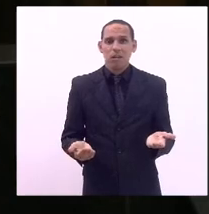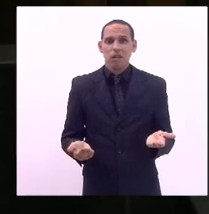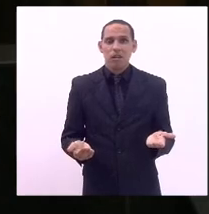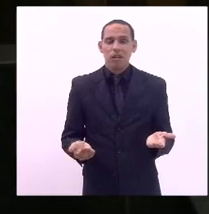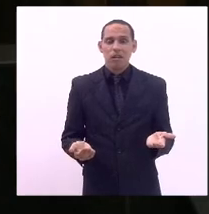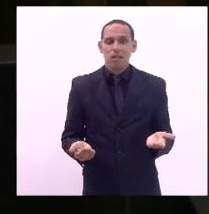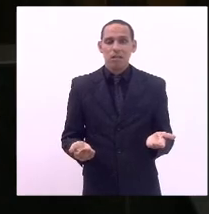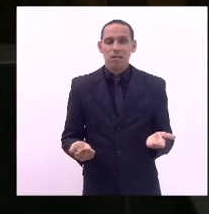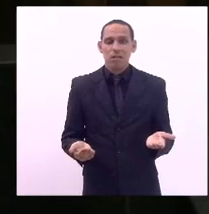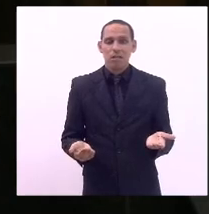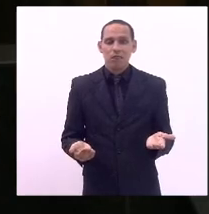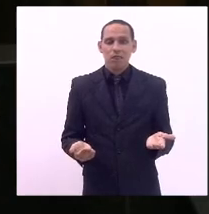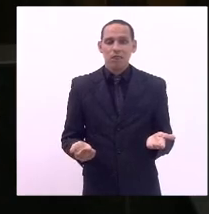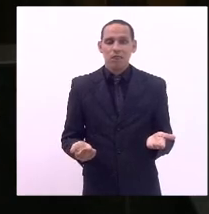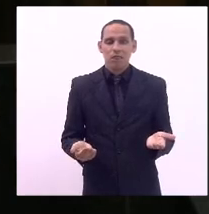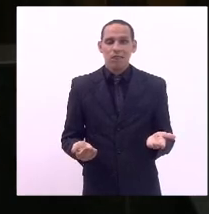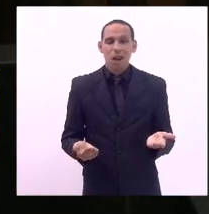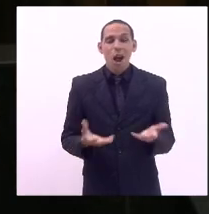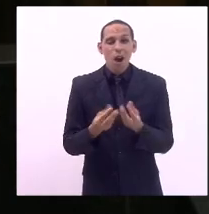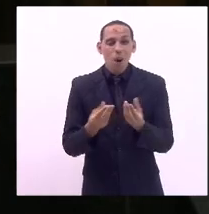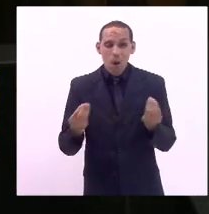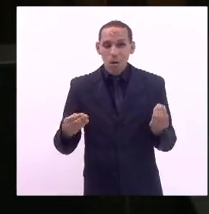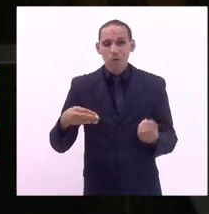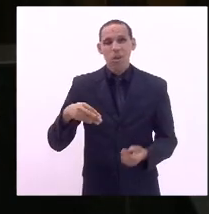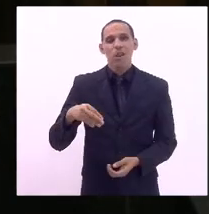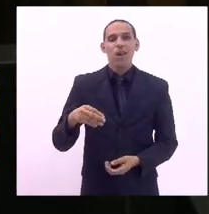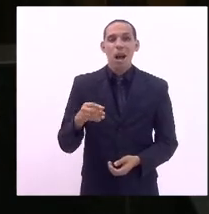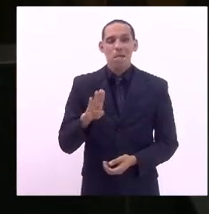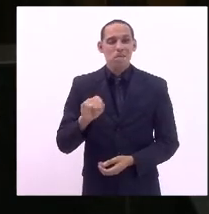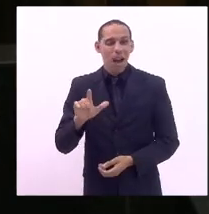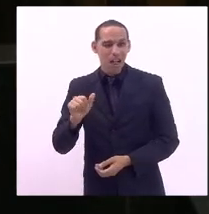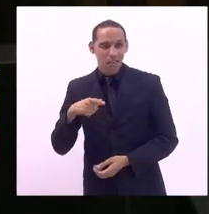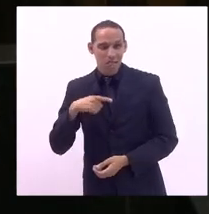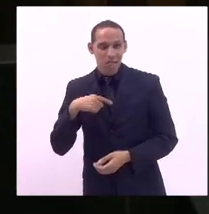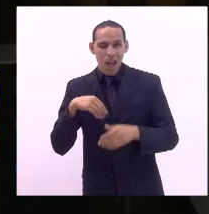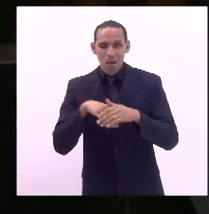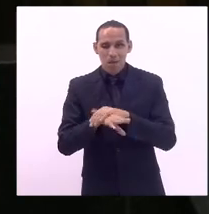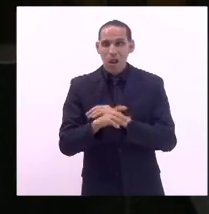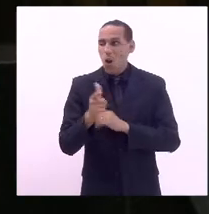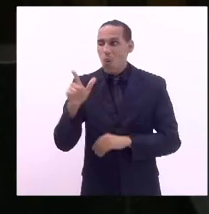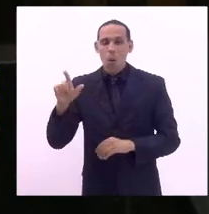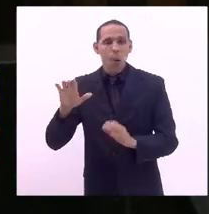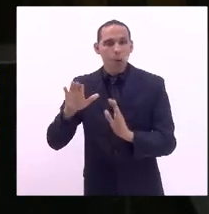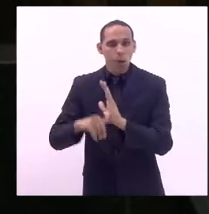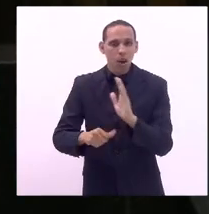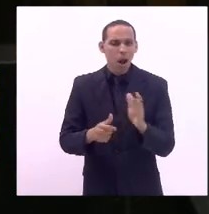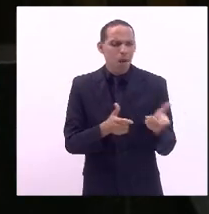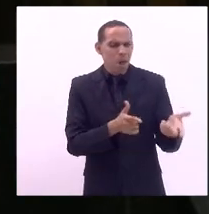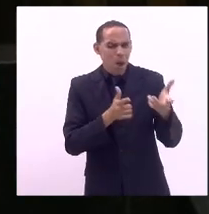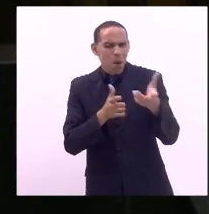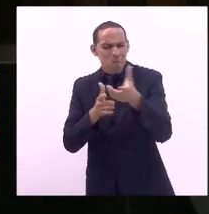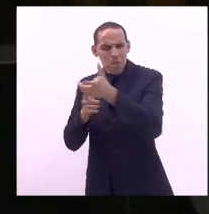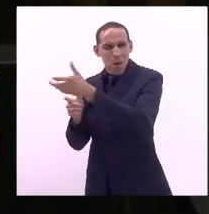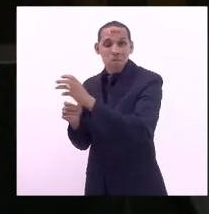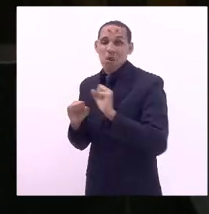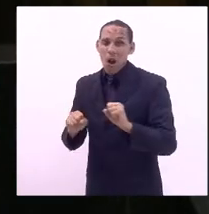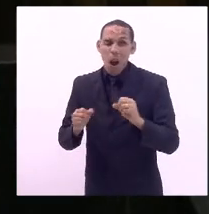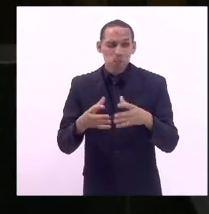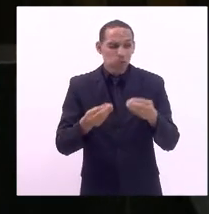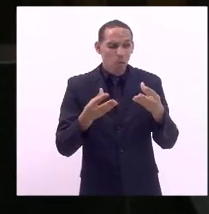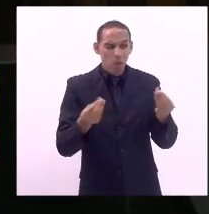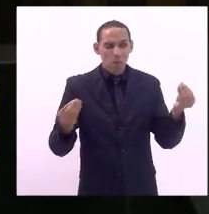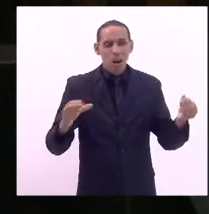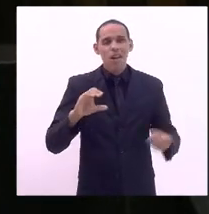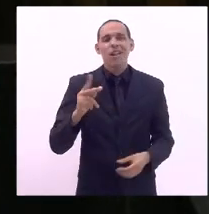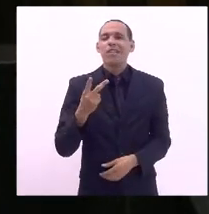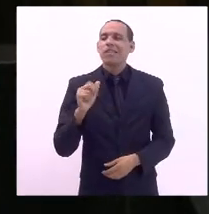com uma boa quantidade de munição, que quem roubou esse fuzil pode provocar uma chacina, uma tragédia,